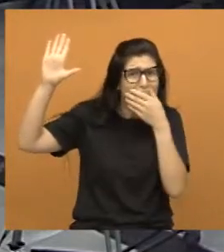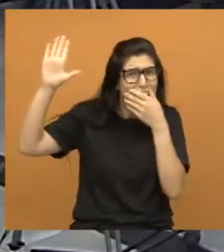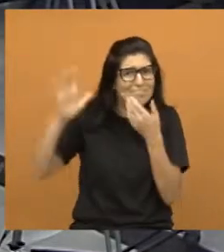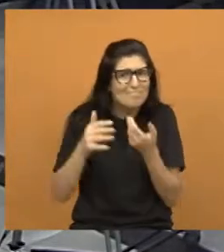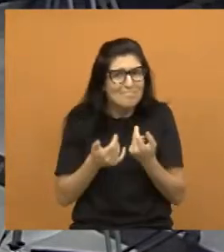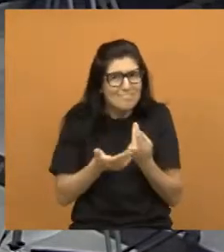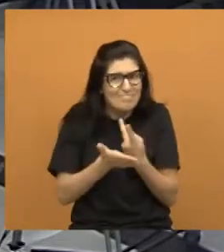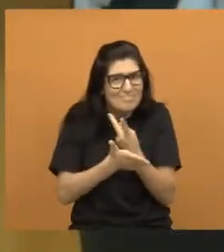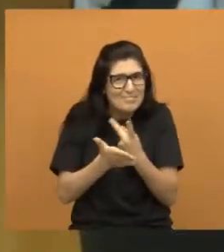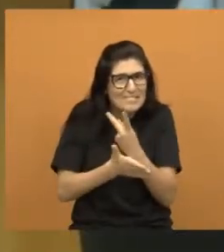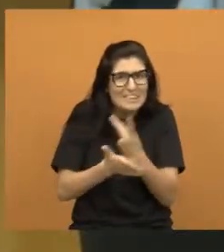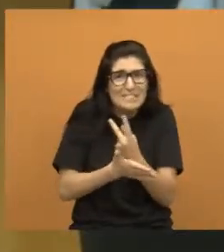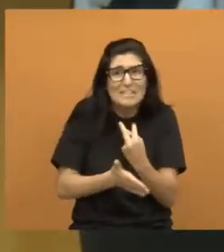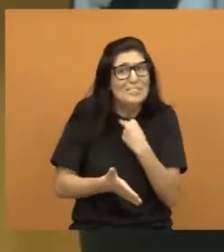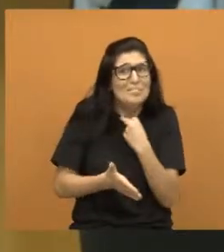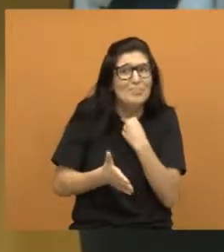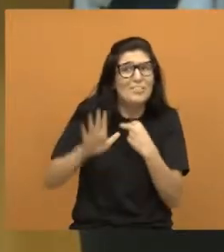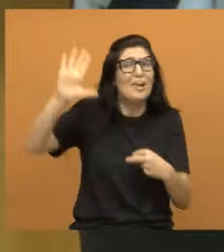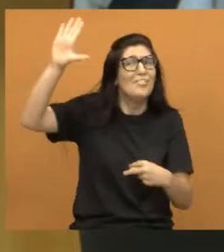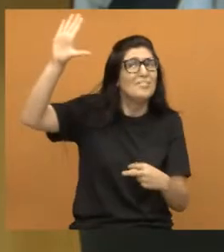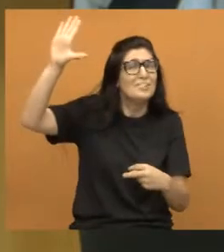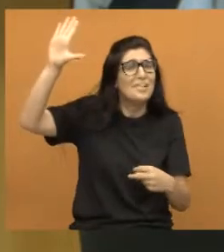Eu não poderia levantar o braço.